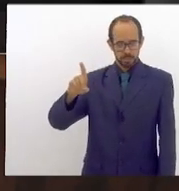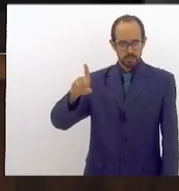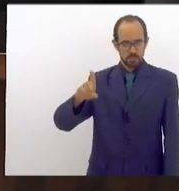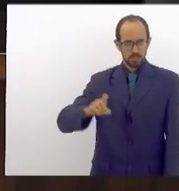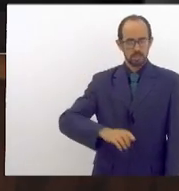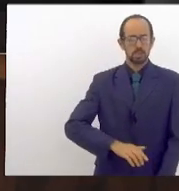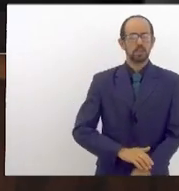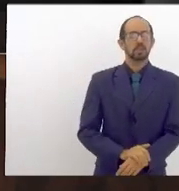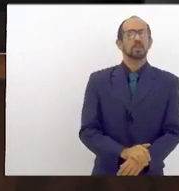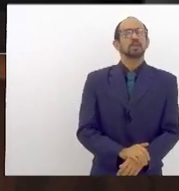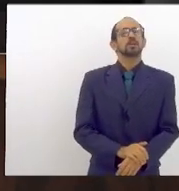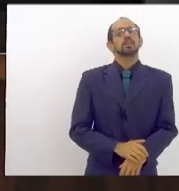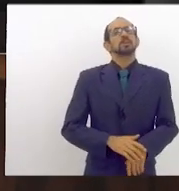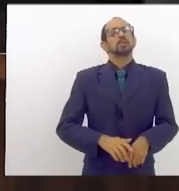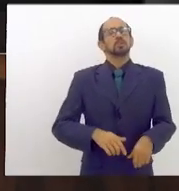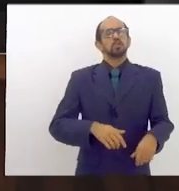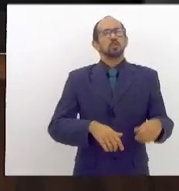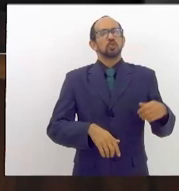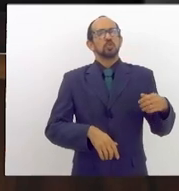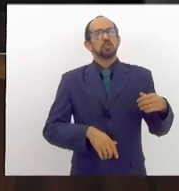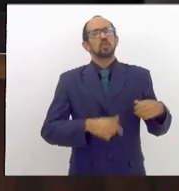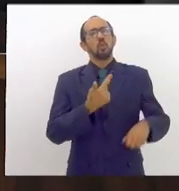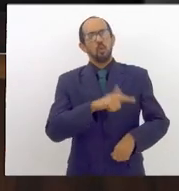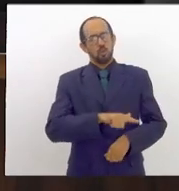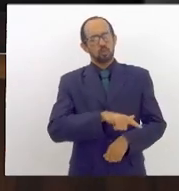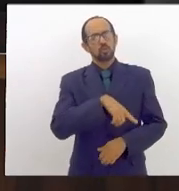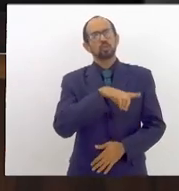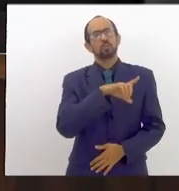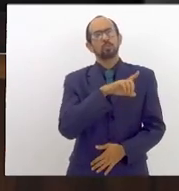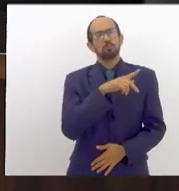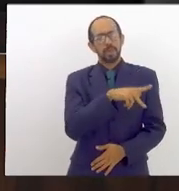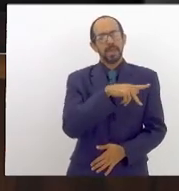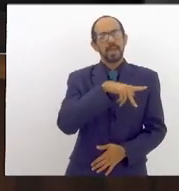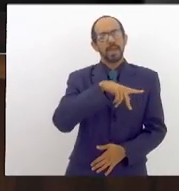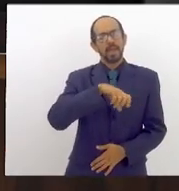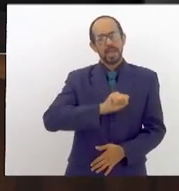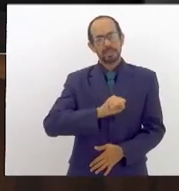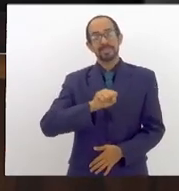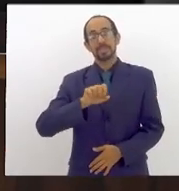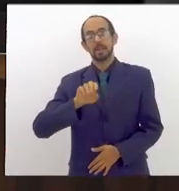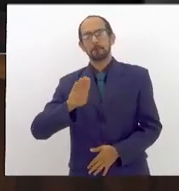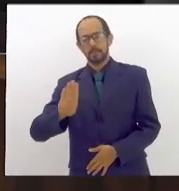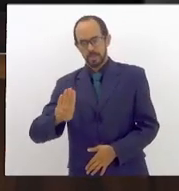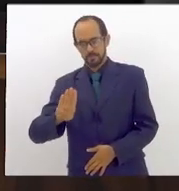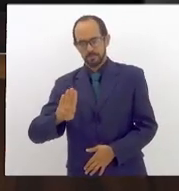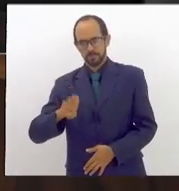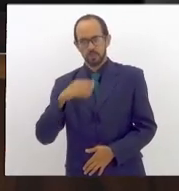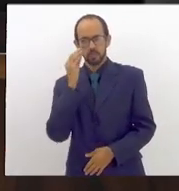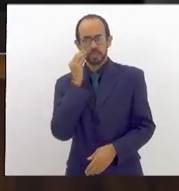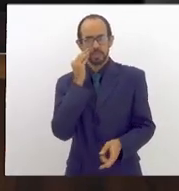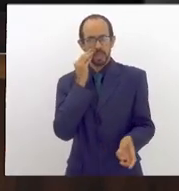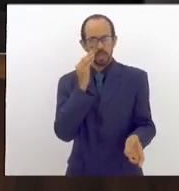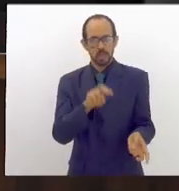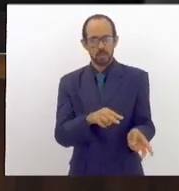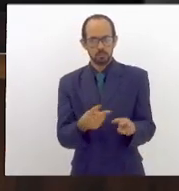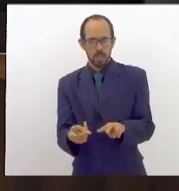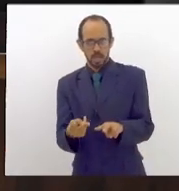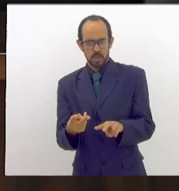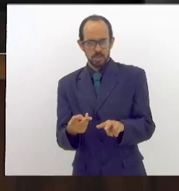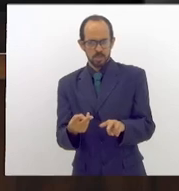PSD E1 da bancada do PSB eu vou tentar encaminhar aqui é possível fazer